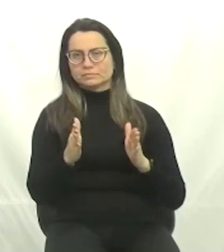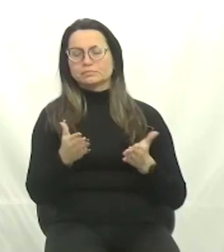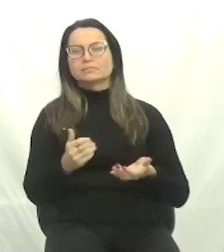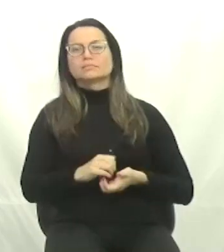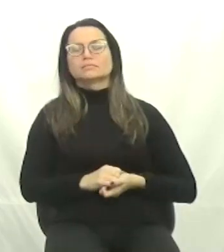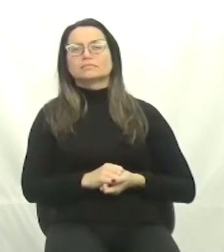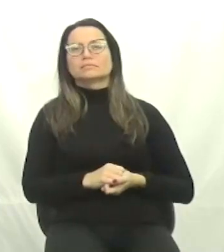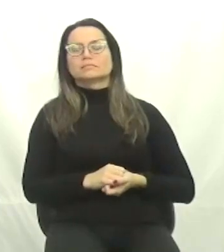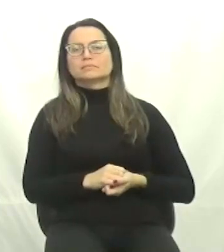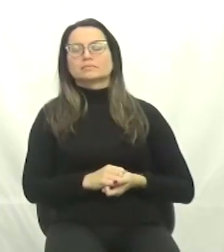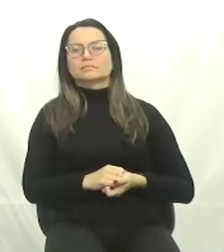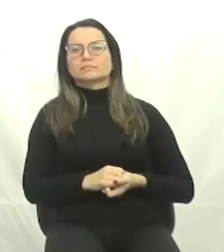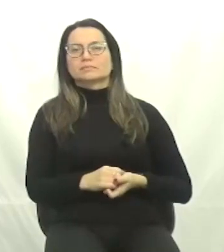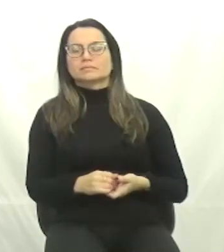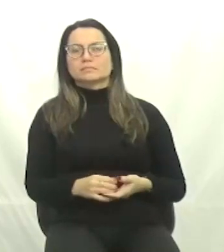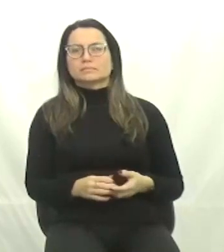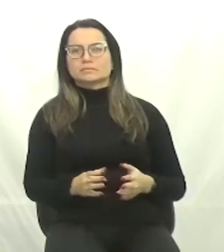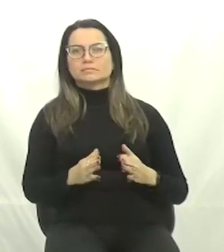expediente. Requerimento